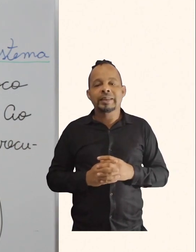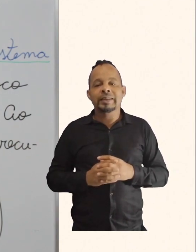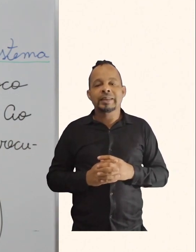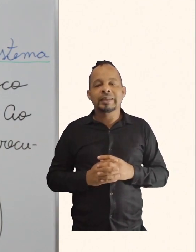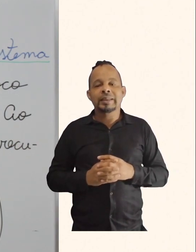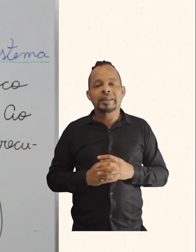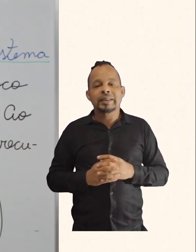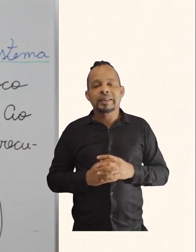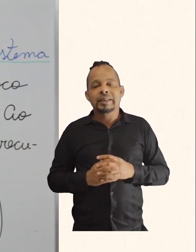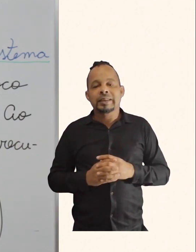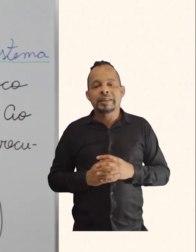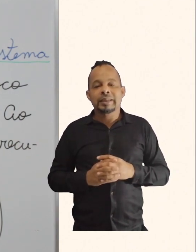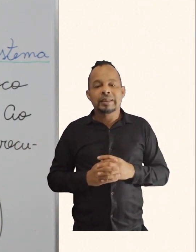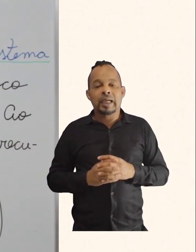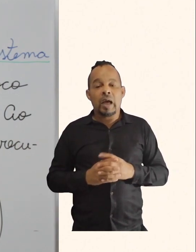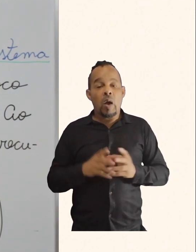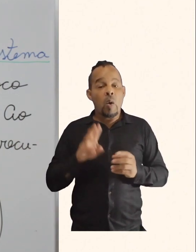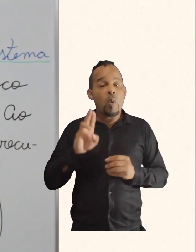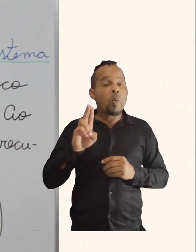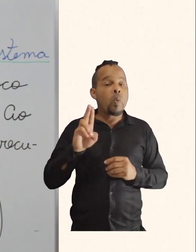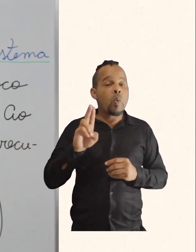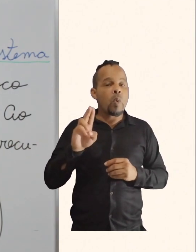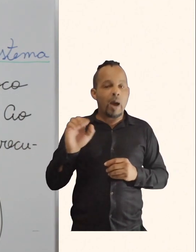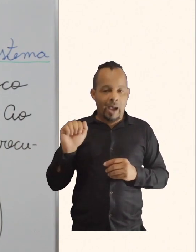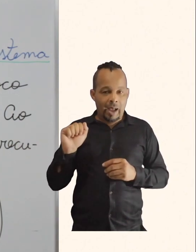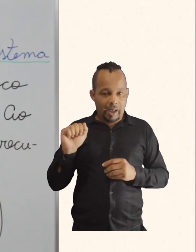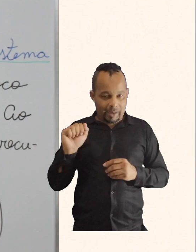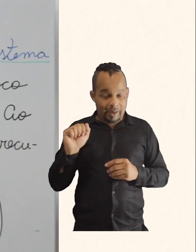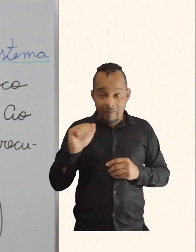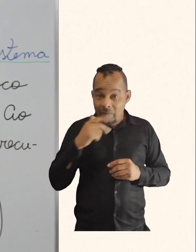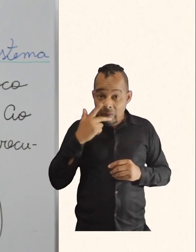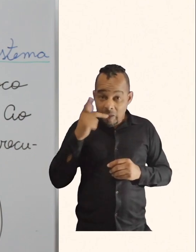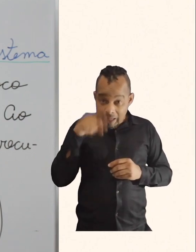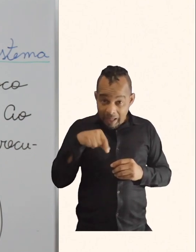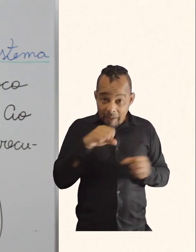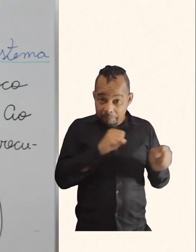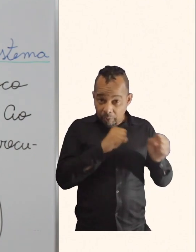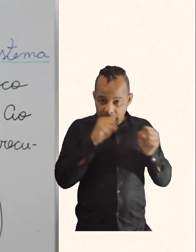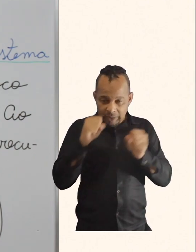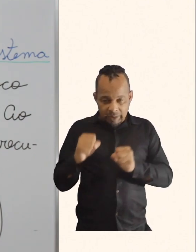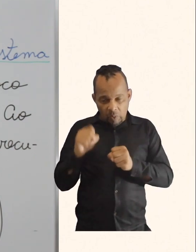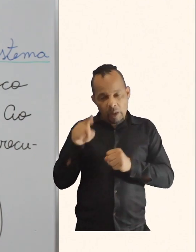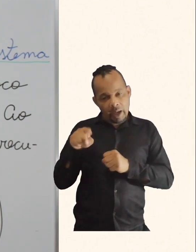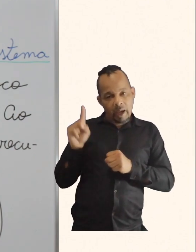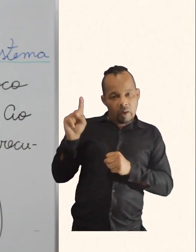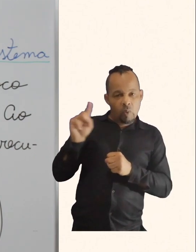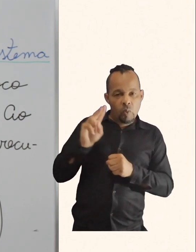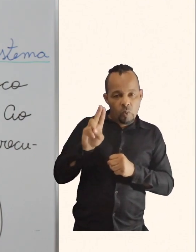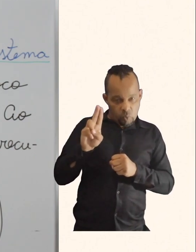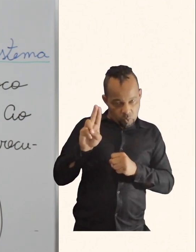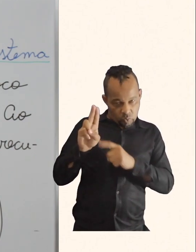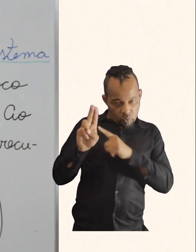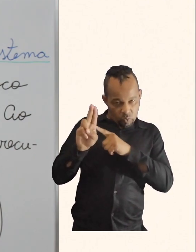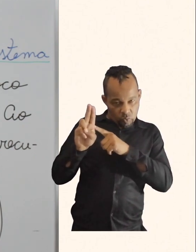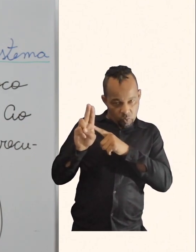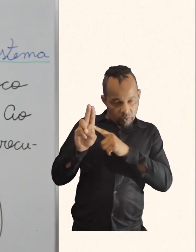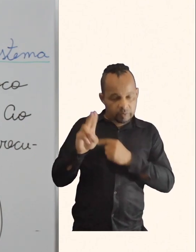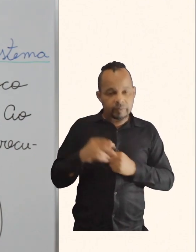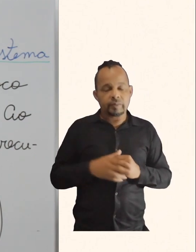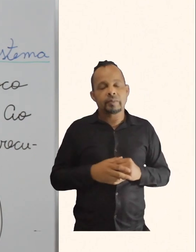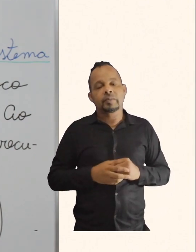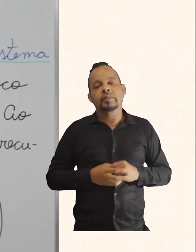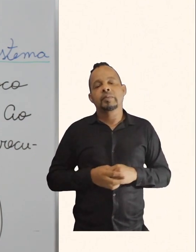estamos falando da grandeza que nós vamos chamar de U. Tranquilo? Vamos usar